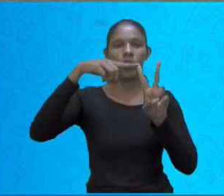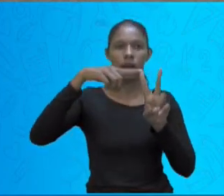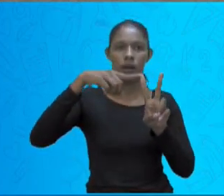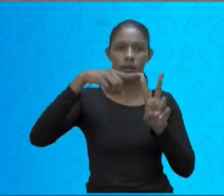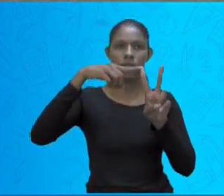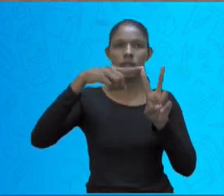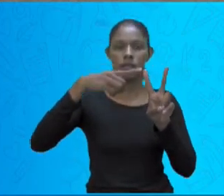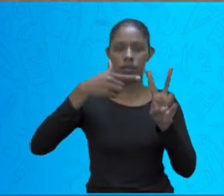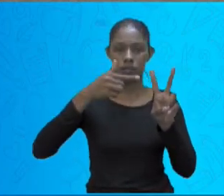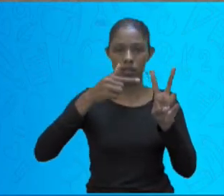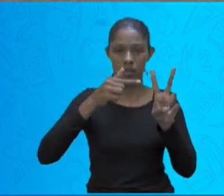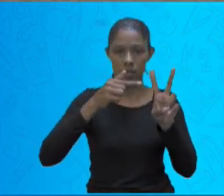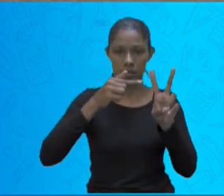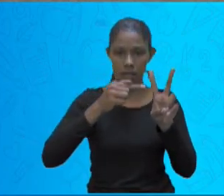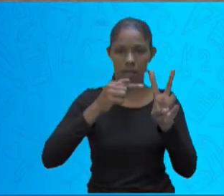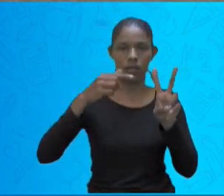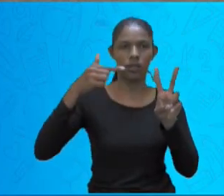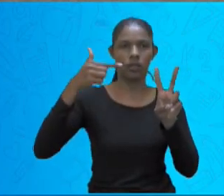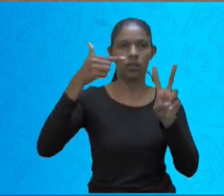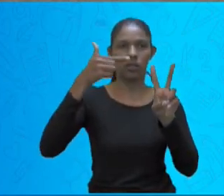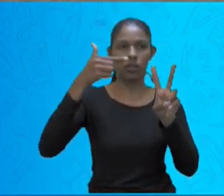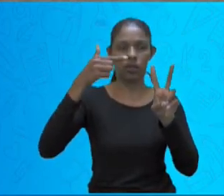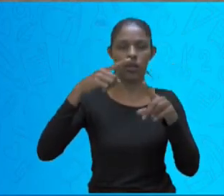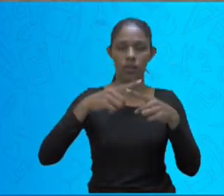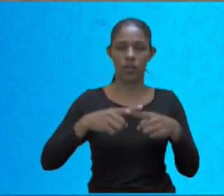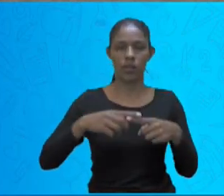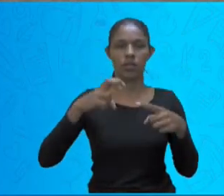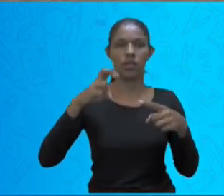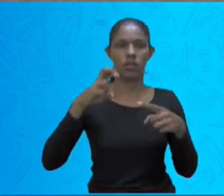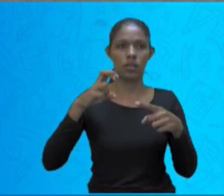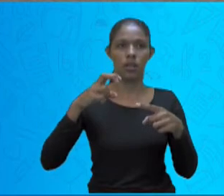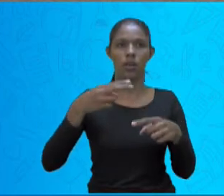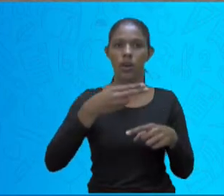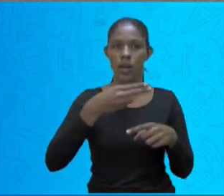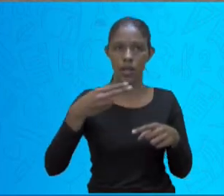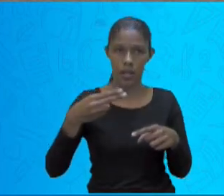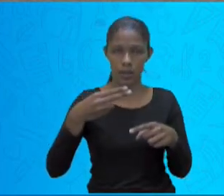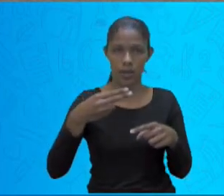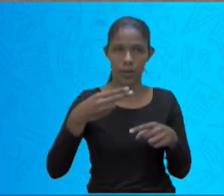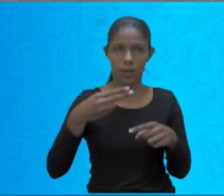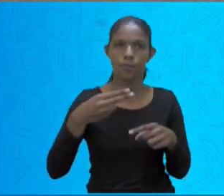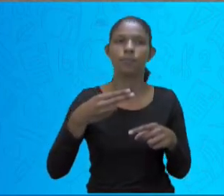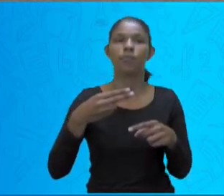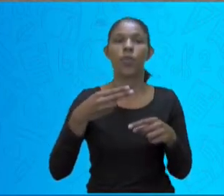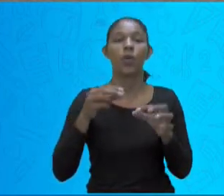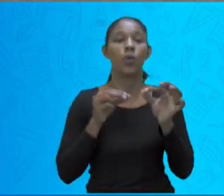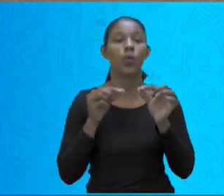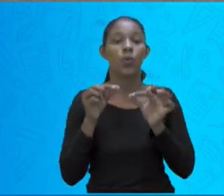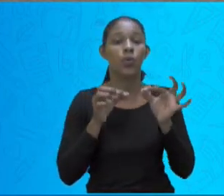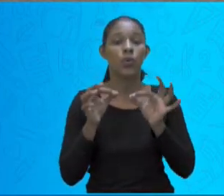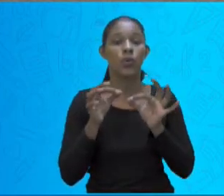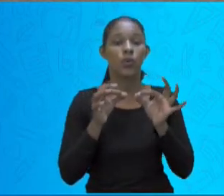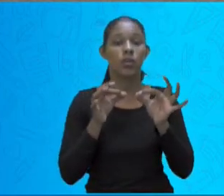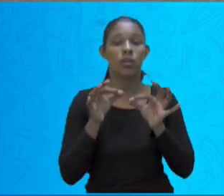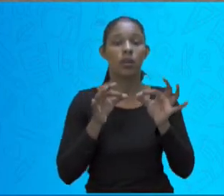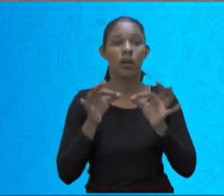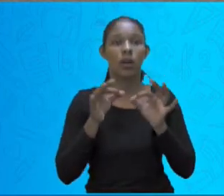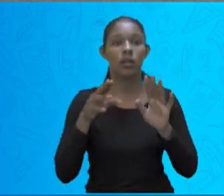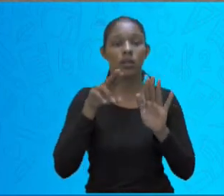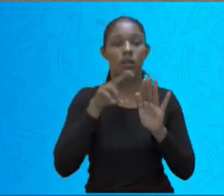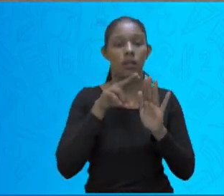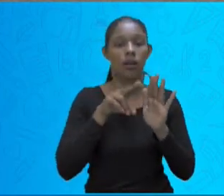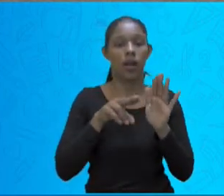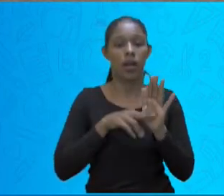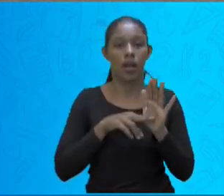quadrada de 7 elevado ao quadrado, vezes 5. Aplicando a propriedade, eu tenho raiz quadrada de